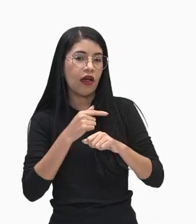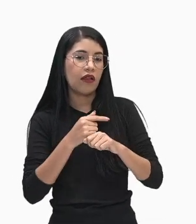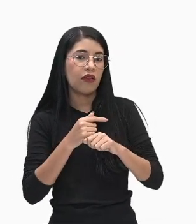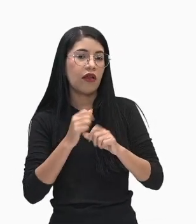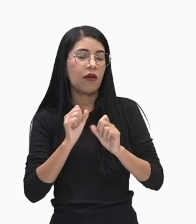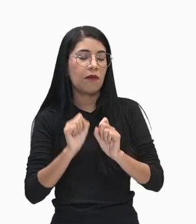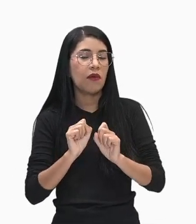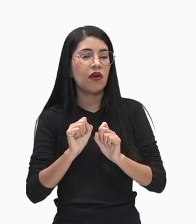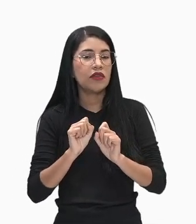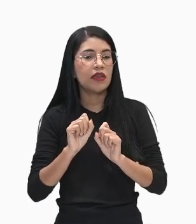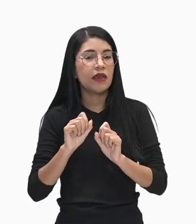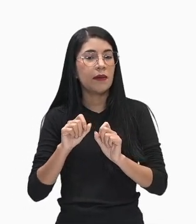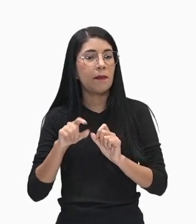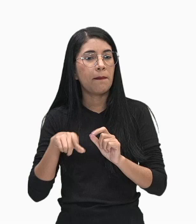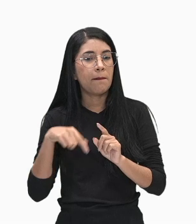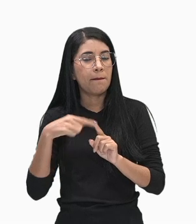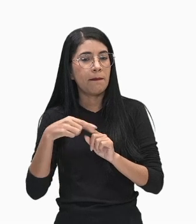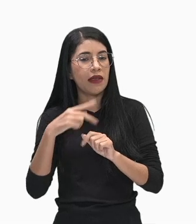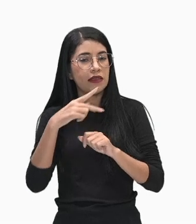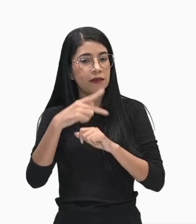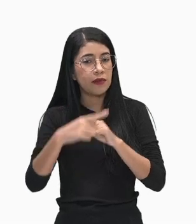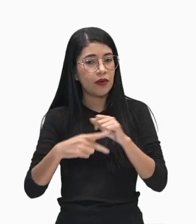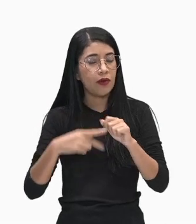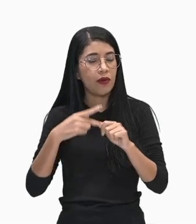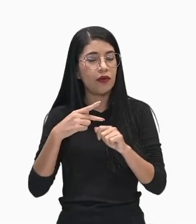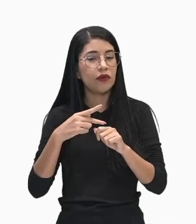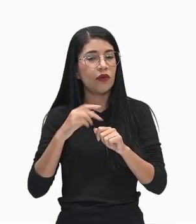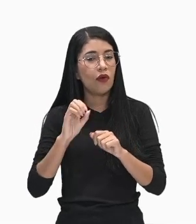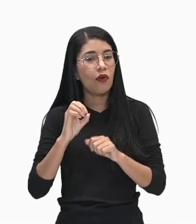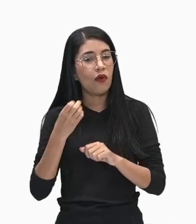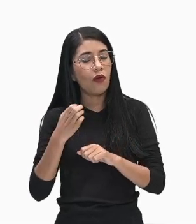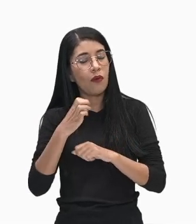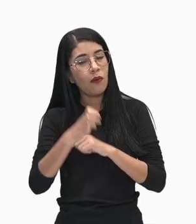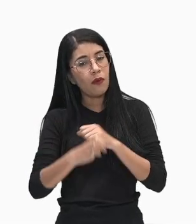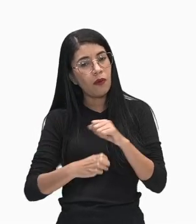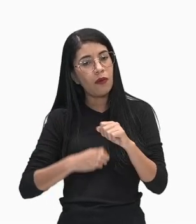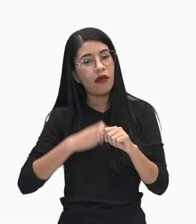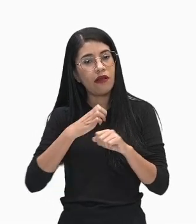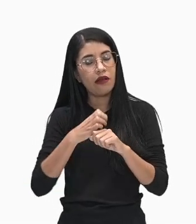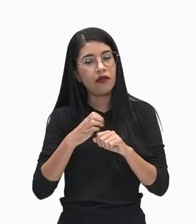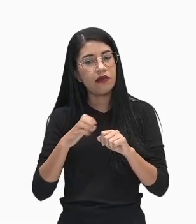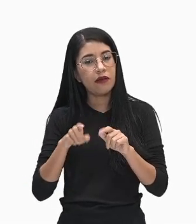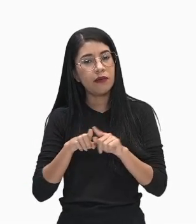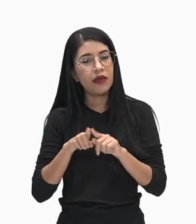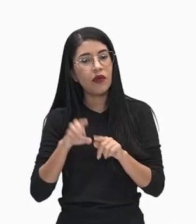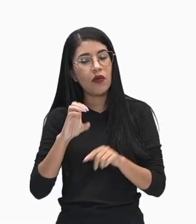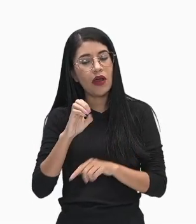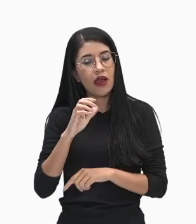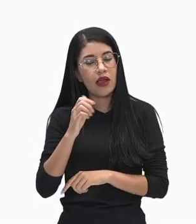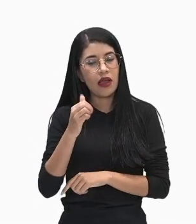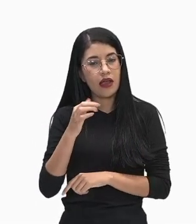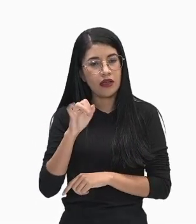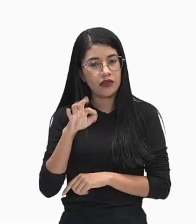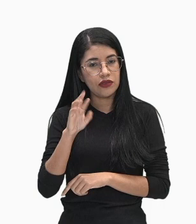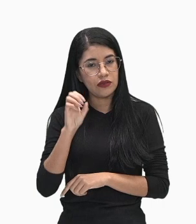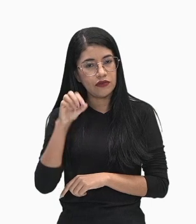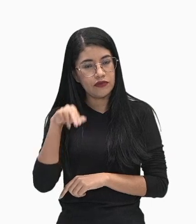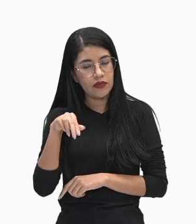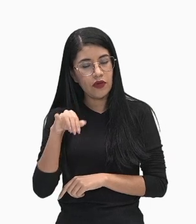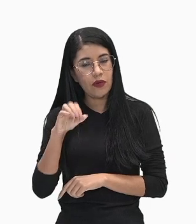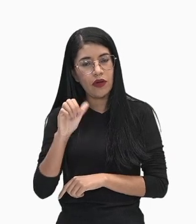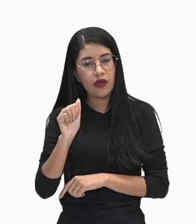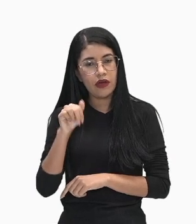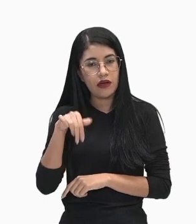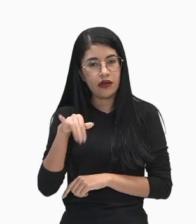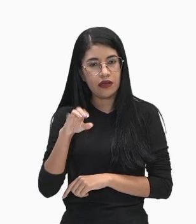próton a mais, aí seria um cátion, ou um elétron a mais, e ele é chamado de ânion. Mas um íon é um átomo que